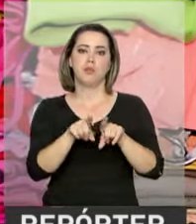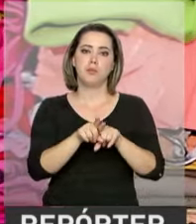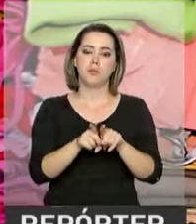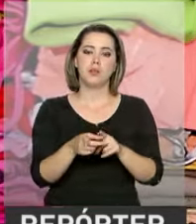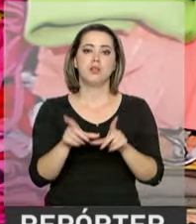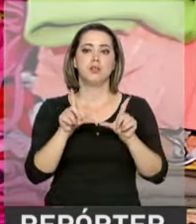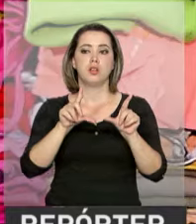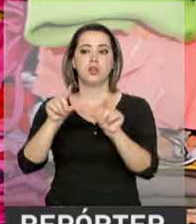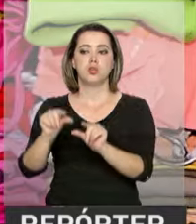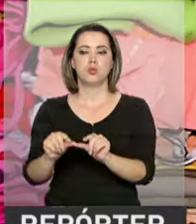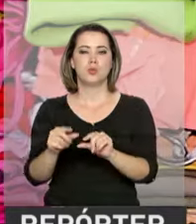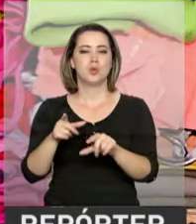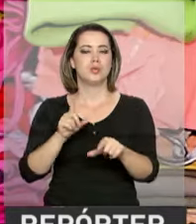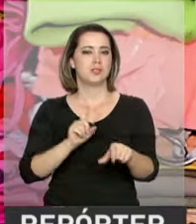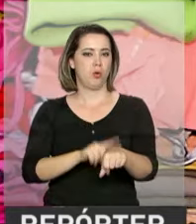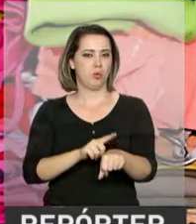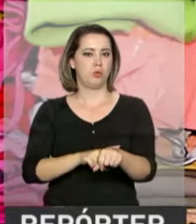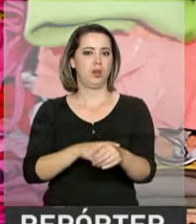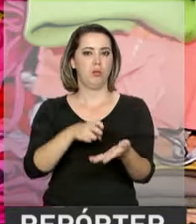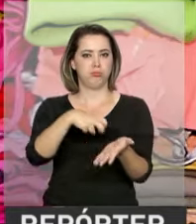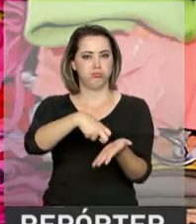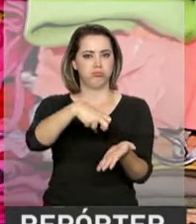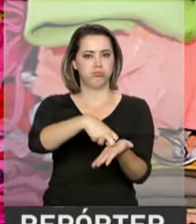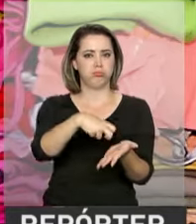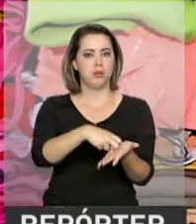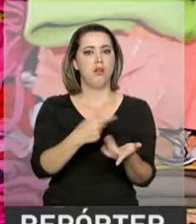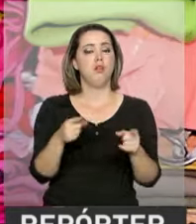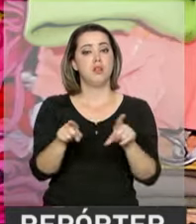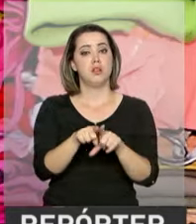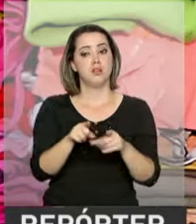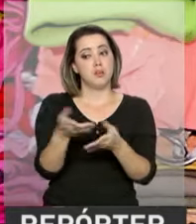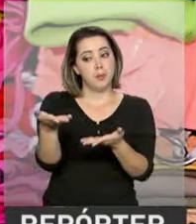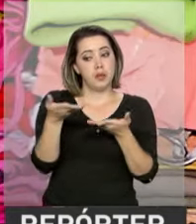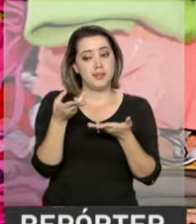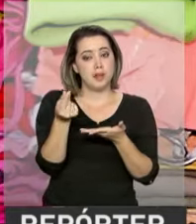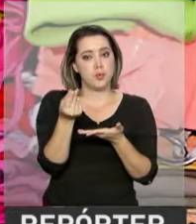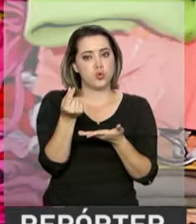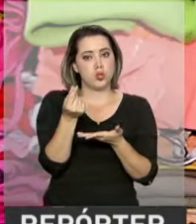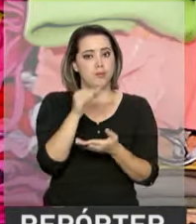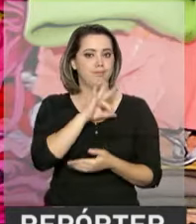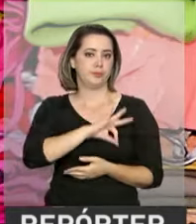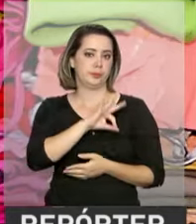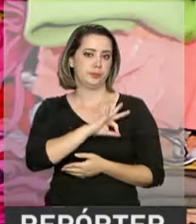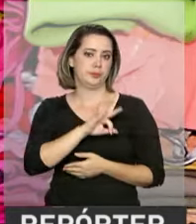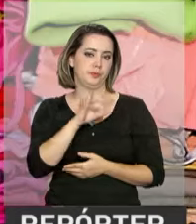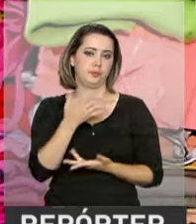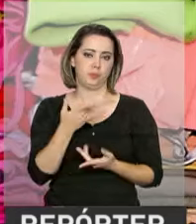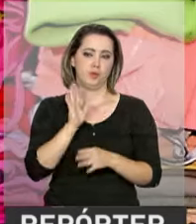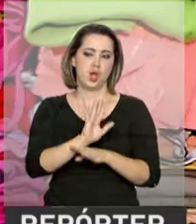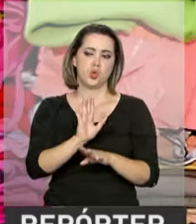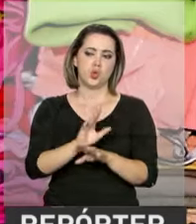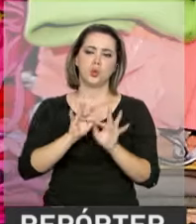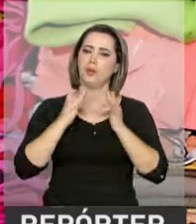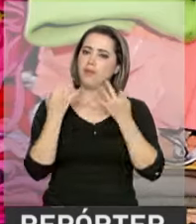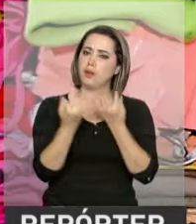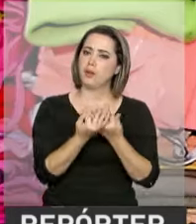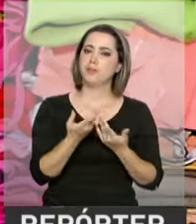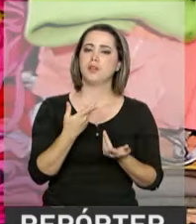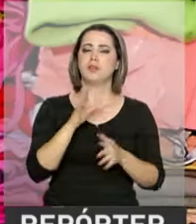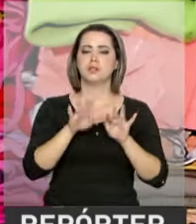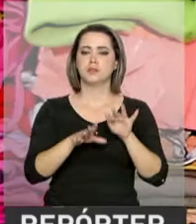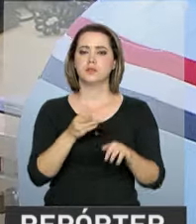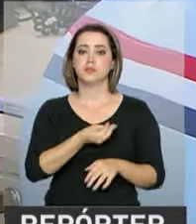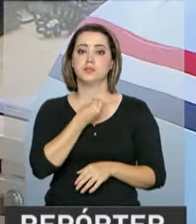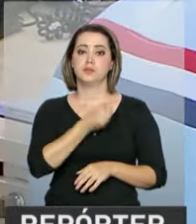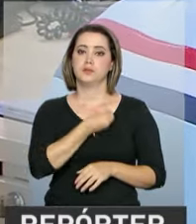remissão da pena e também a questão de receber algum recurso, né? Que muitos deles ajudam a família e muitas famílias vivem